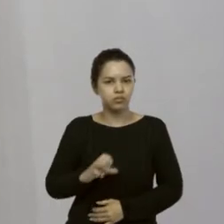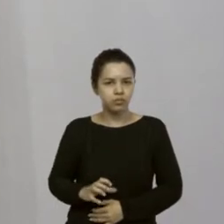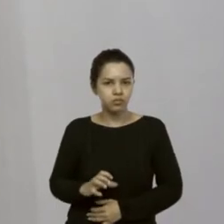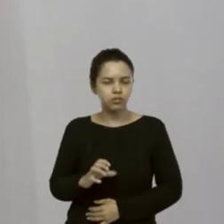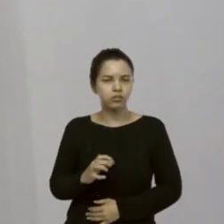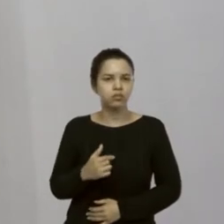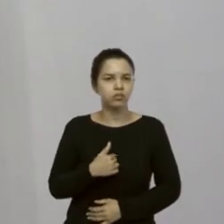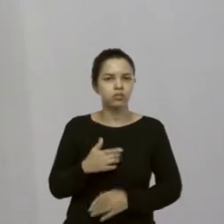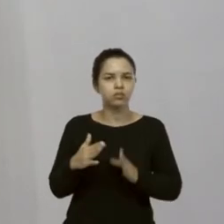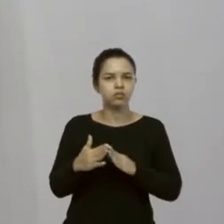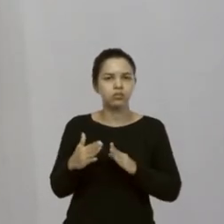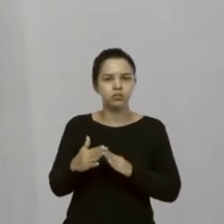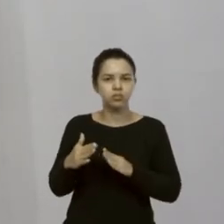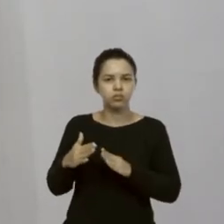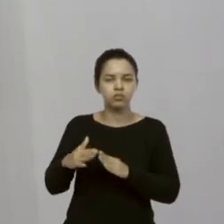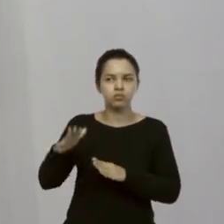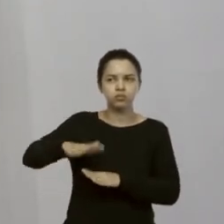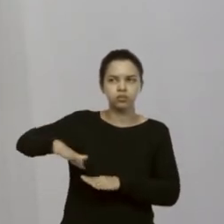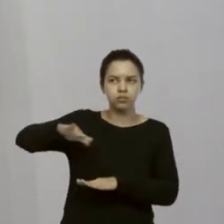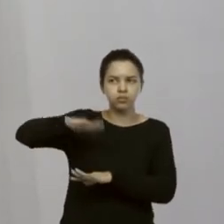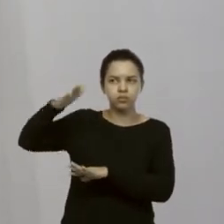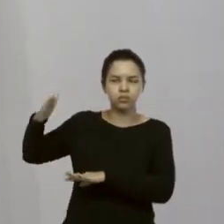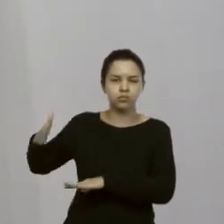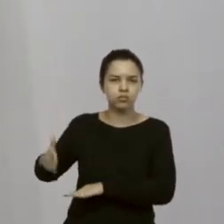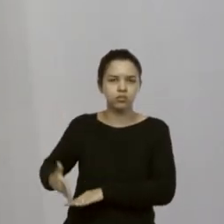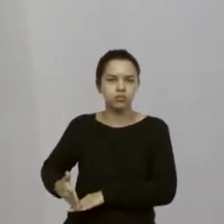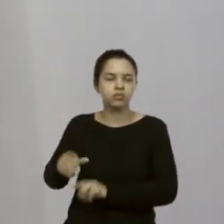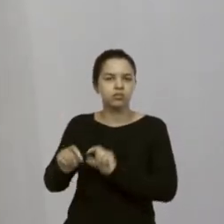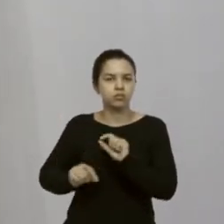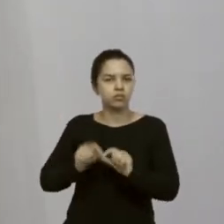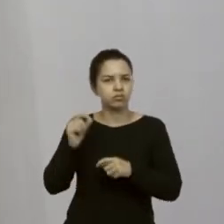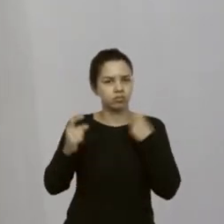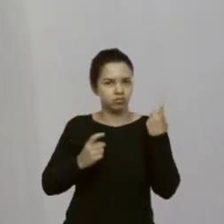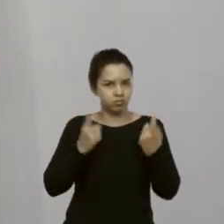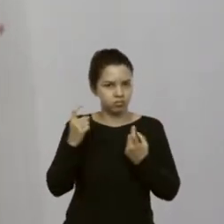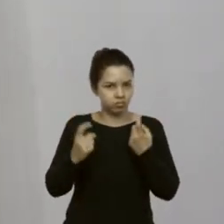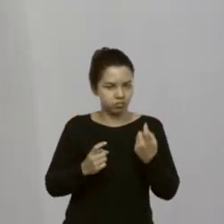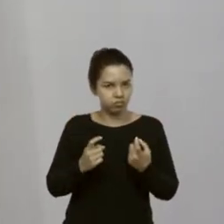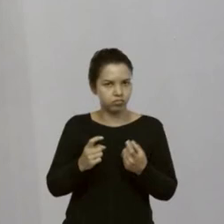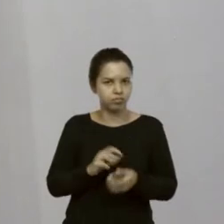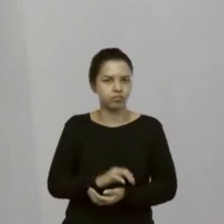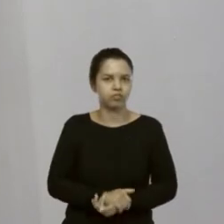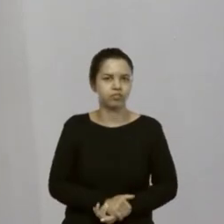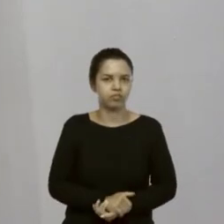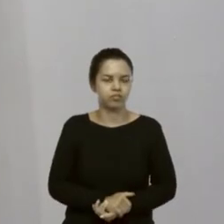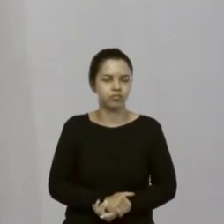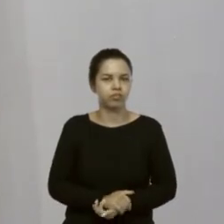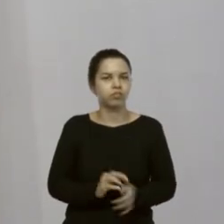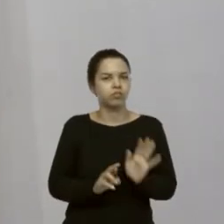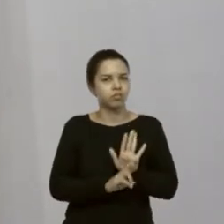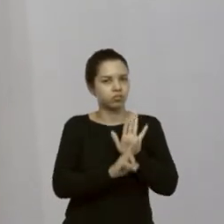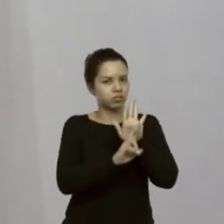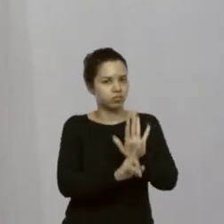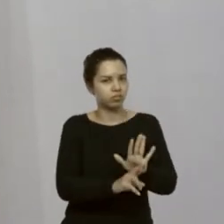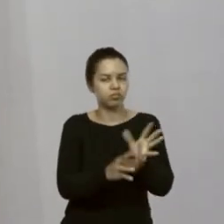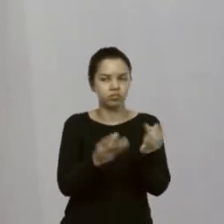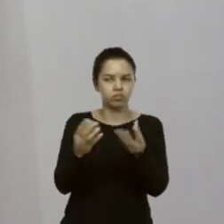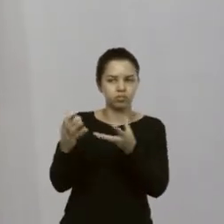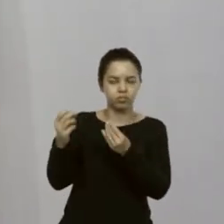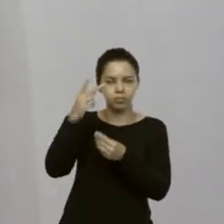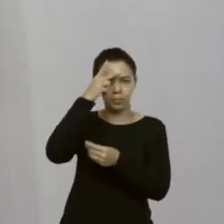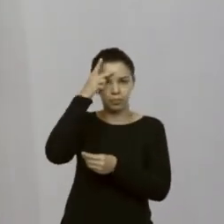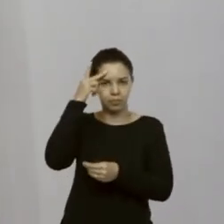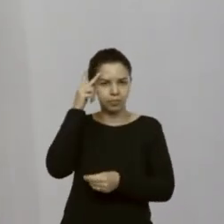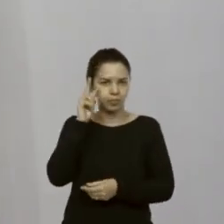Vale, é a preocupação. Estou representando aqui, com certeza, milhares de pessoas do nosso Alto Vale. Vejo o nosso